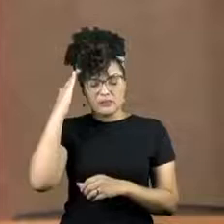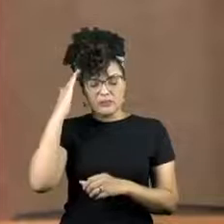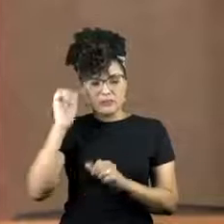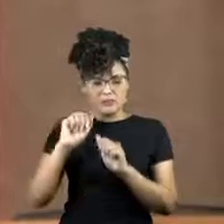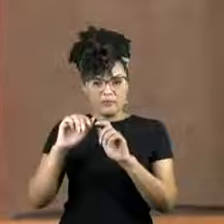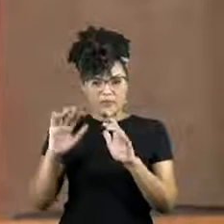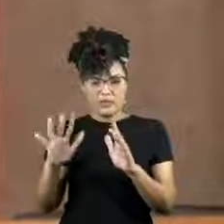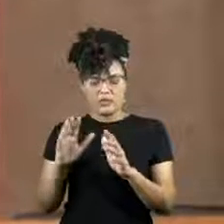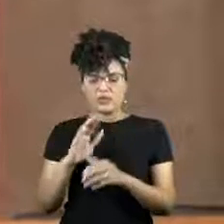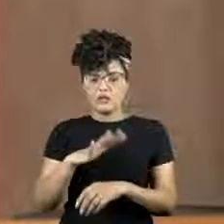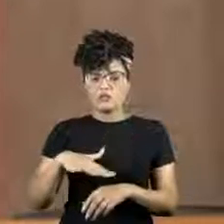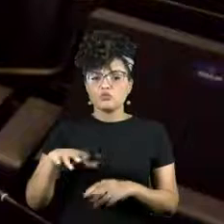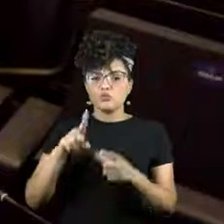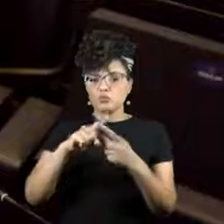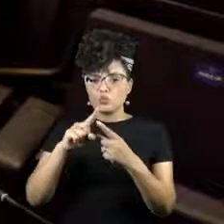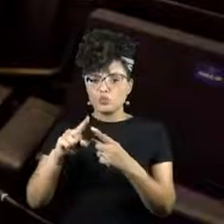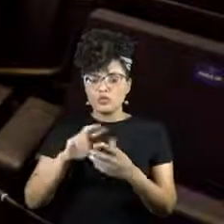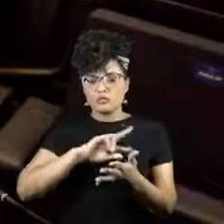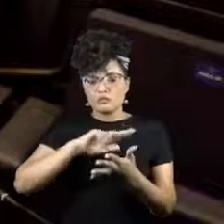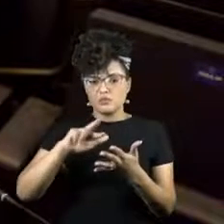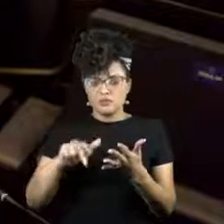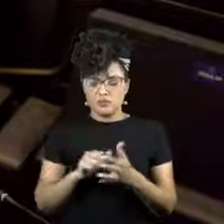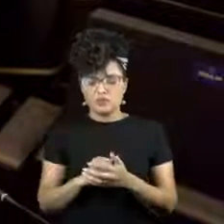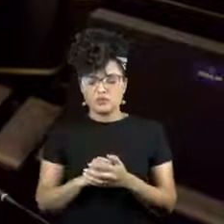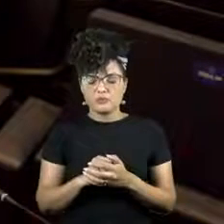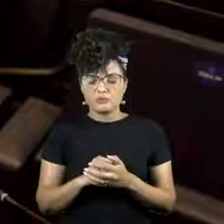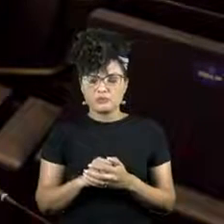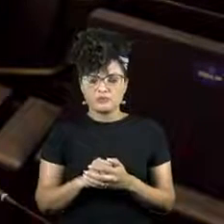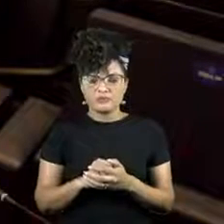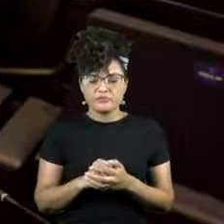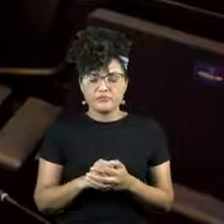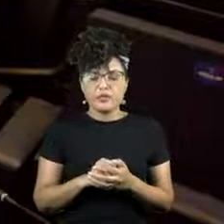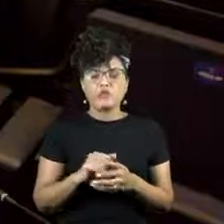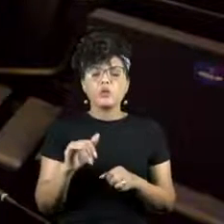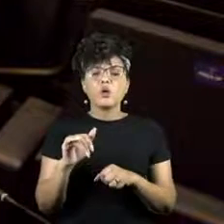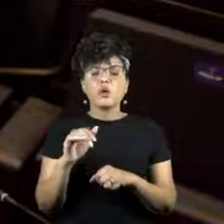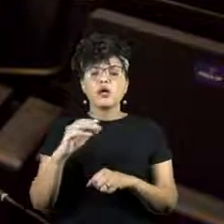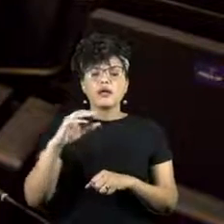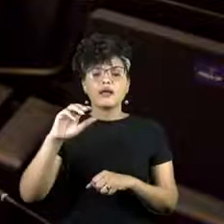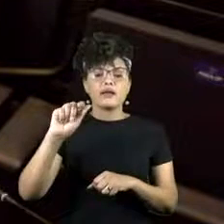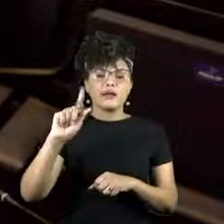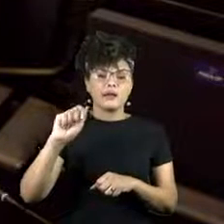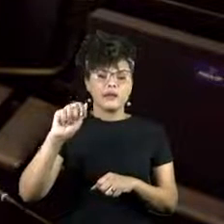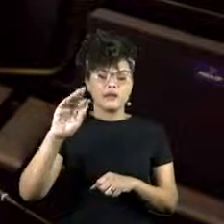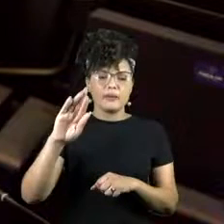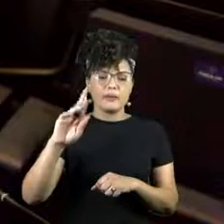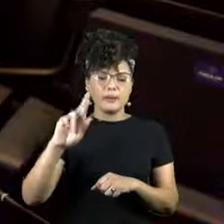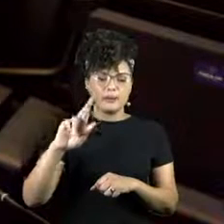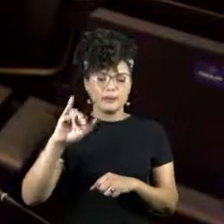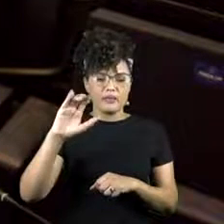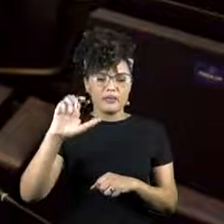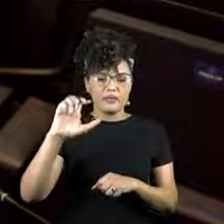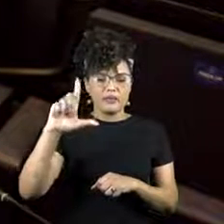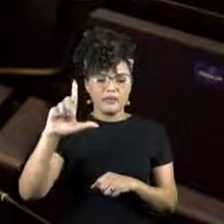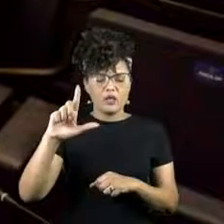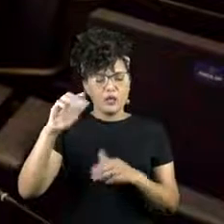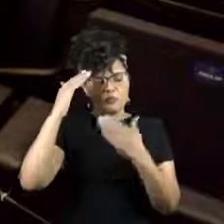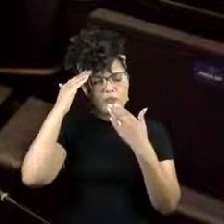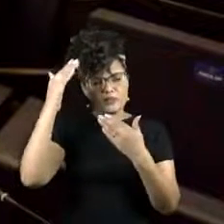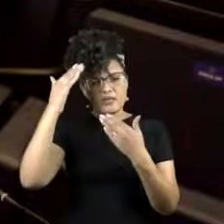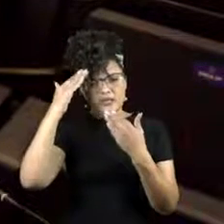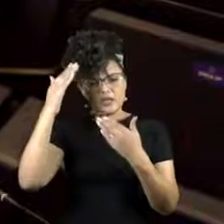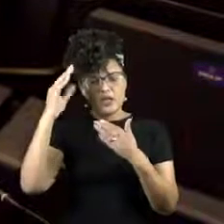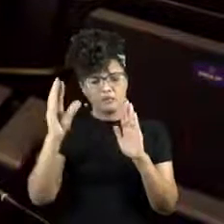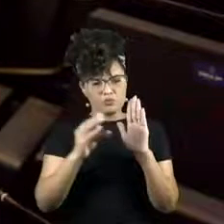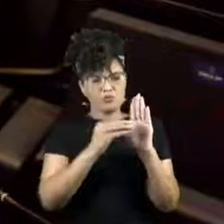presencial, o YouTube... Tem mais uma do YouTube aqui também, é do Gabriel Muniz Melo. Ele começa agradecendo ao CREA, né, pelo conteúdo e